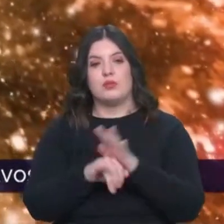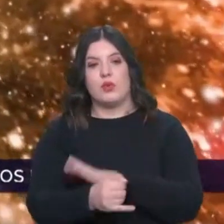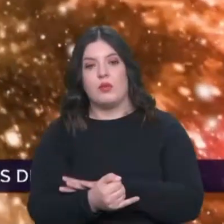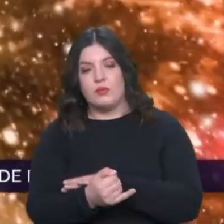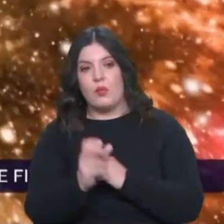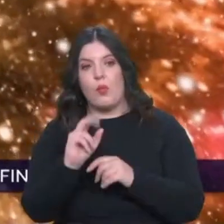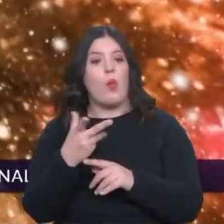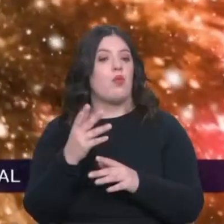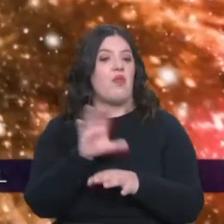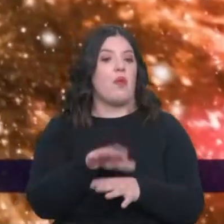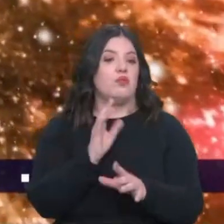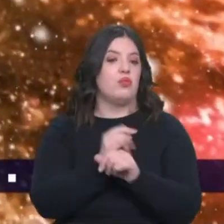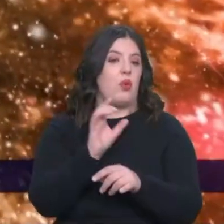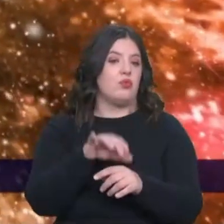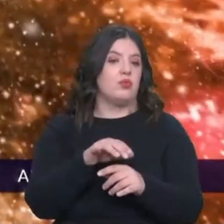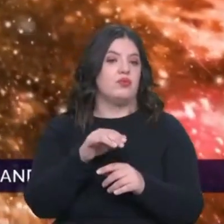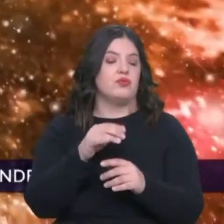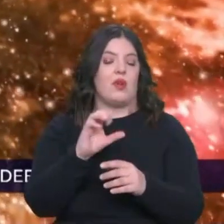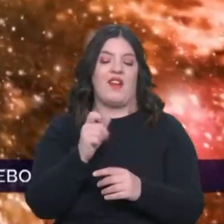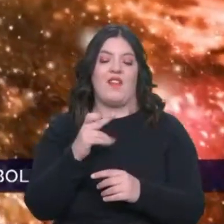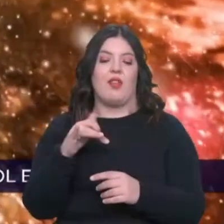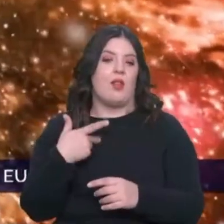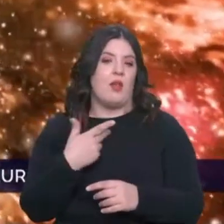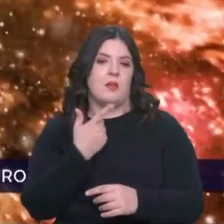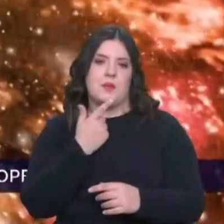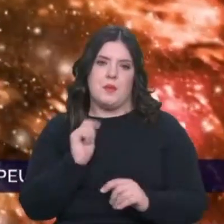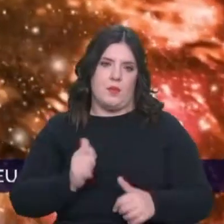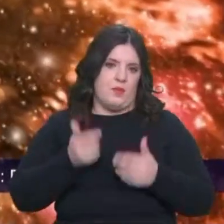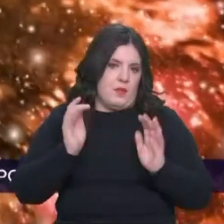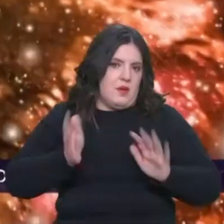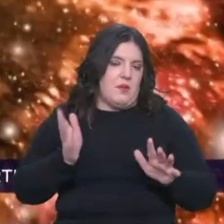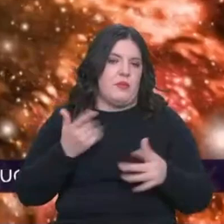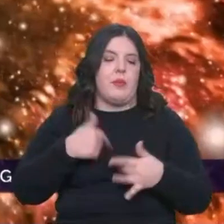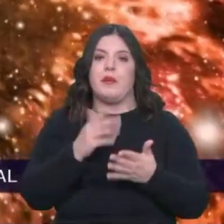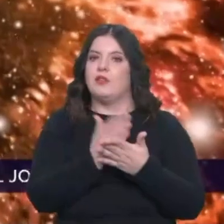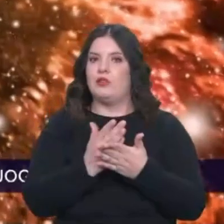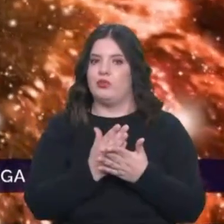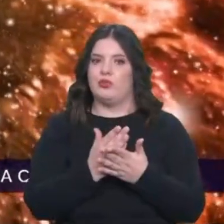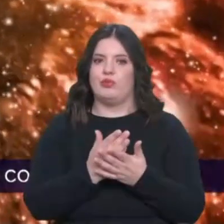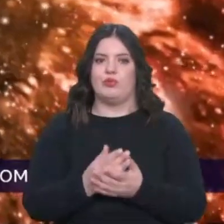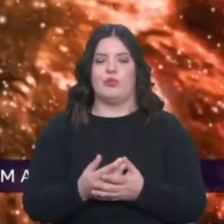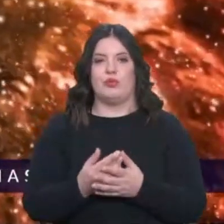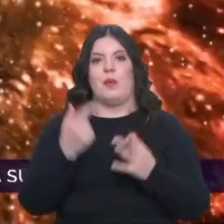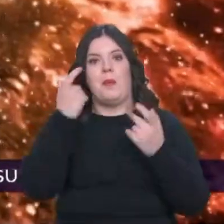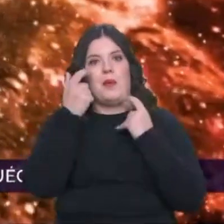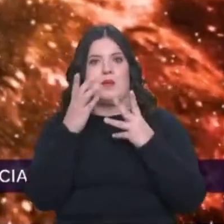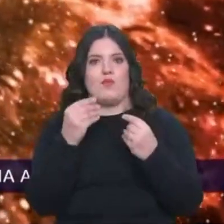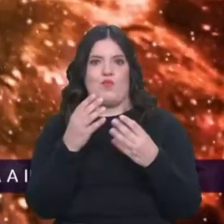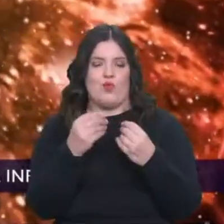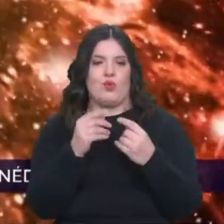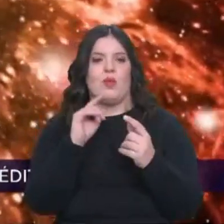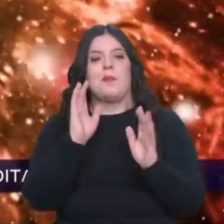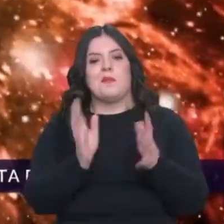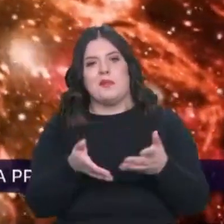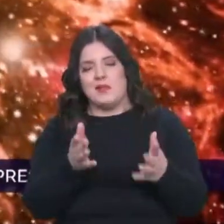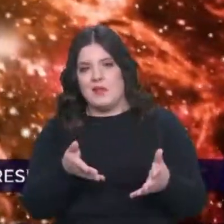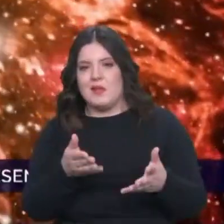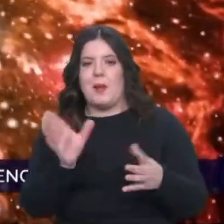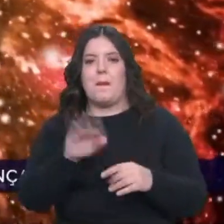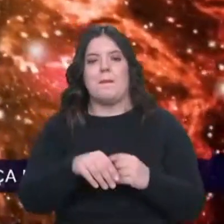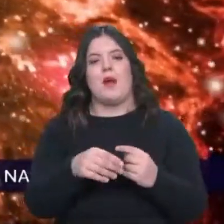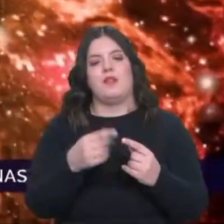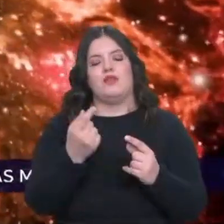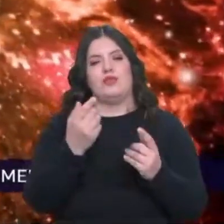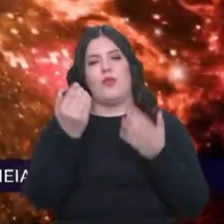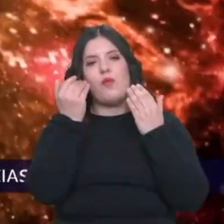ou outras formas gravitacionais? Precisamos de perceber melhor. Mas, de qualquer forma, é um estudo altamente especulativo que precisa de mais alcance,